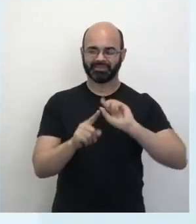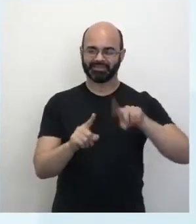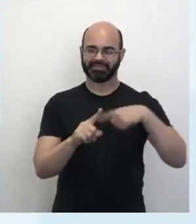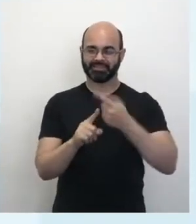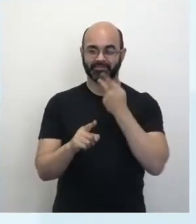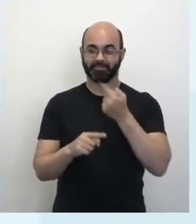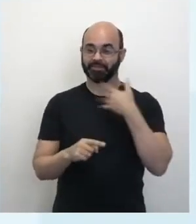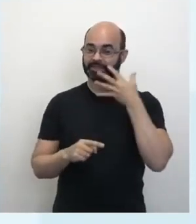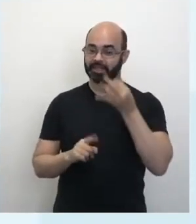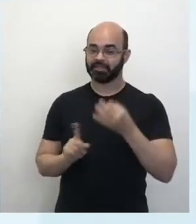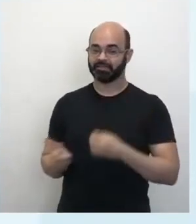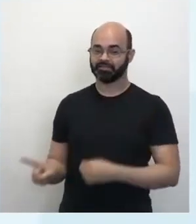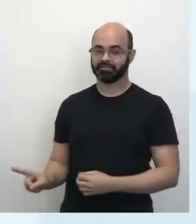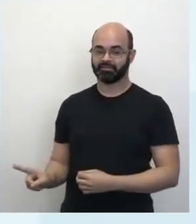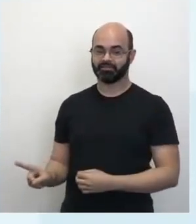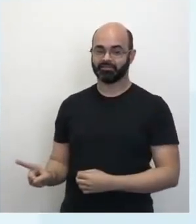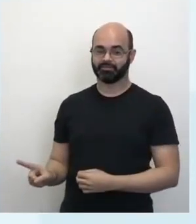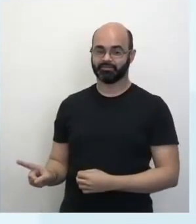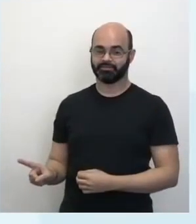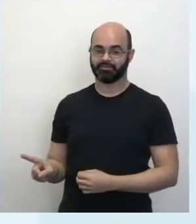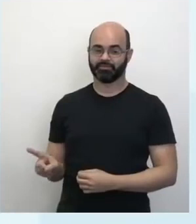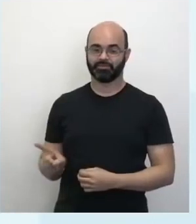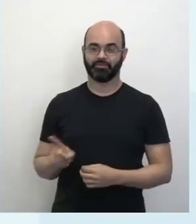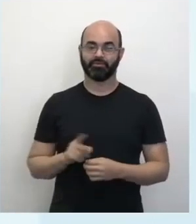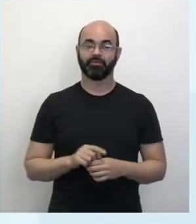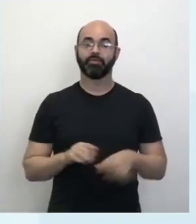coloquei atenção. Nós temos o termo também